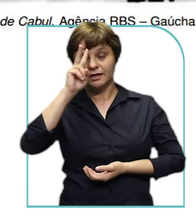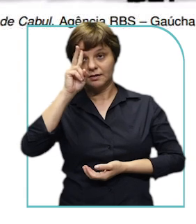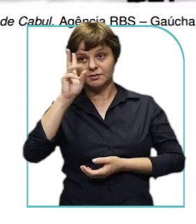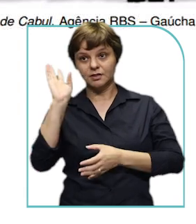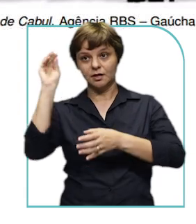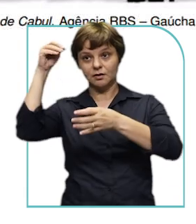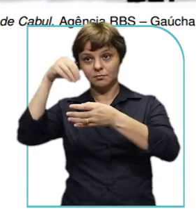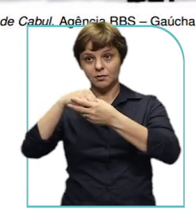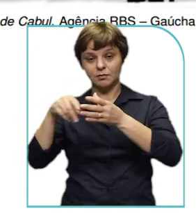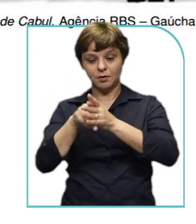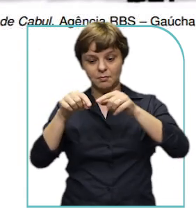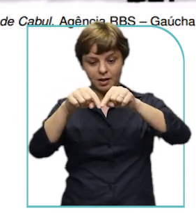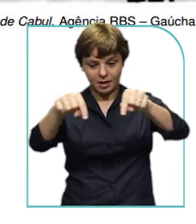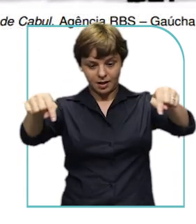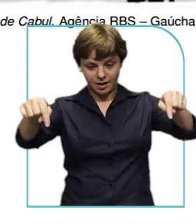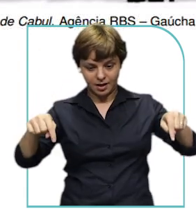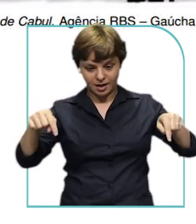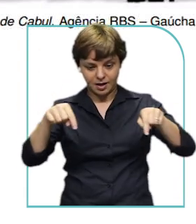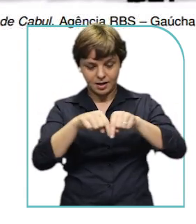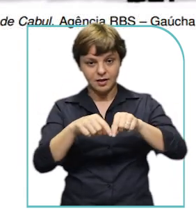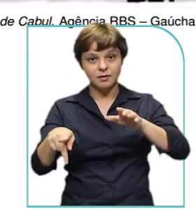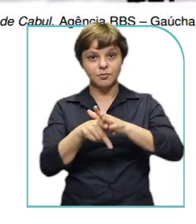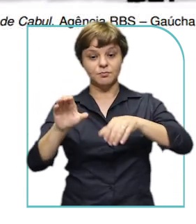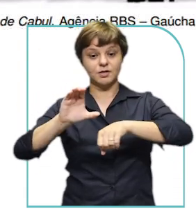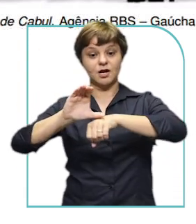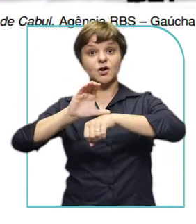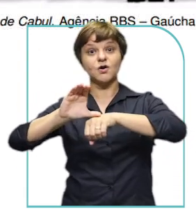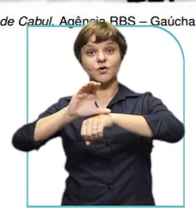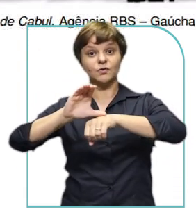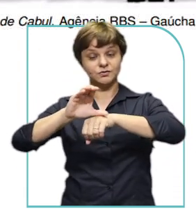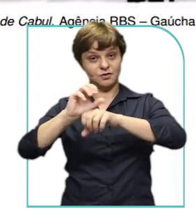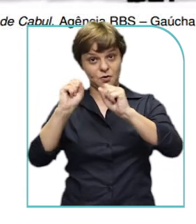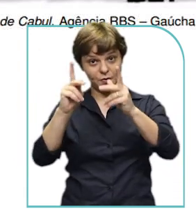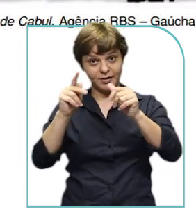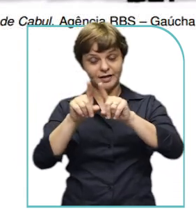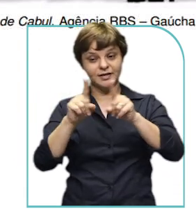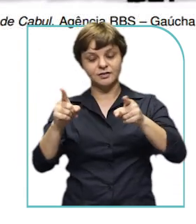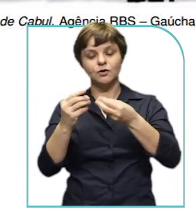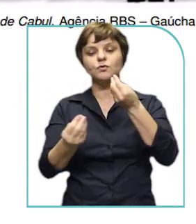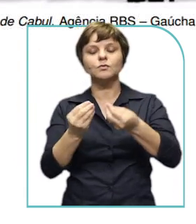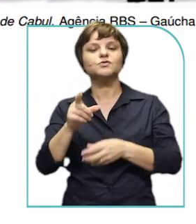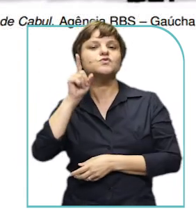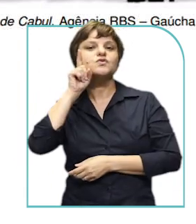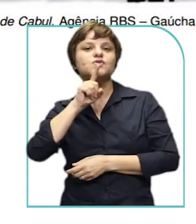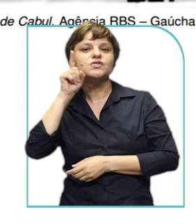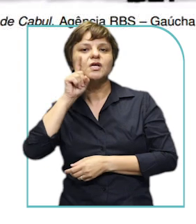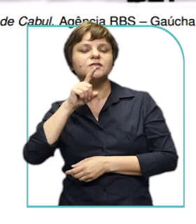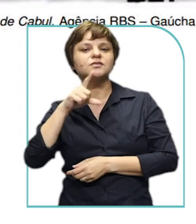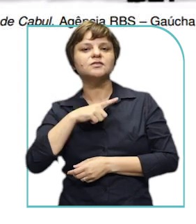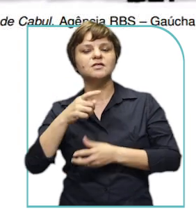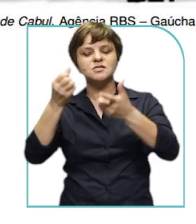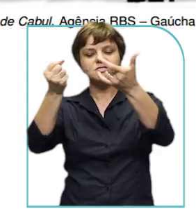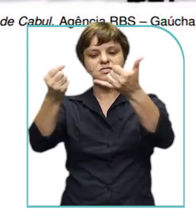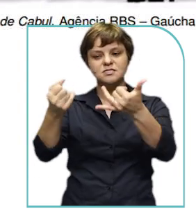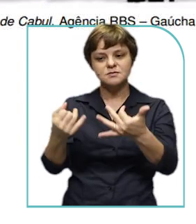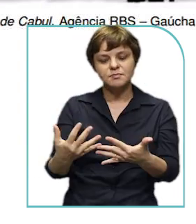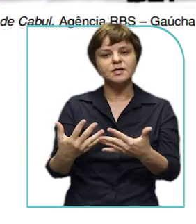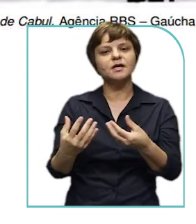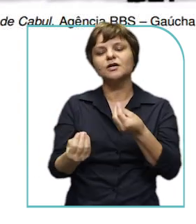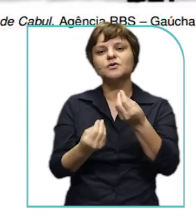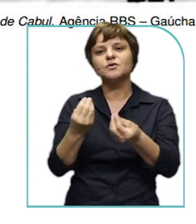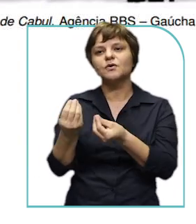de jogar dentro das 4 linhas da Constituição, ok? Então é como se os Estados Unidos estivesse falando